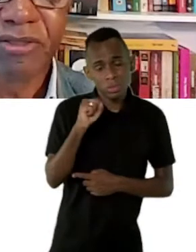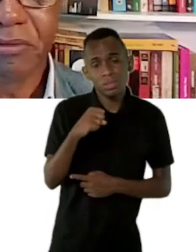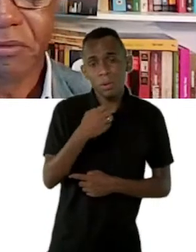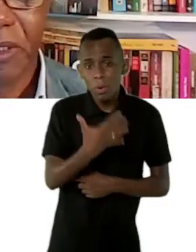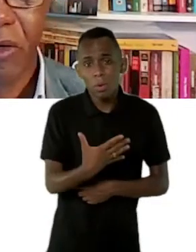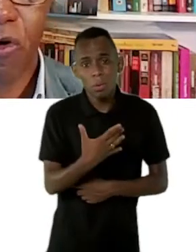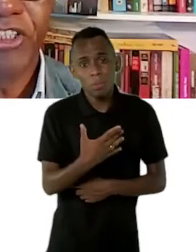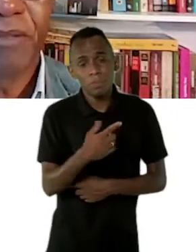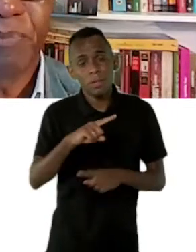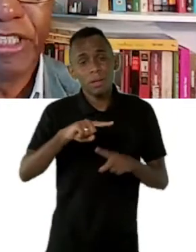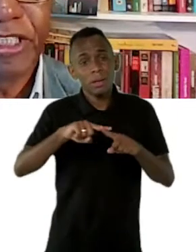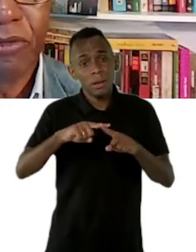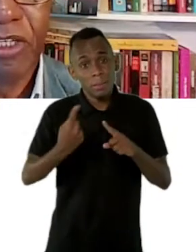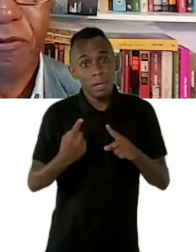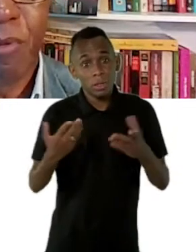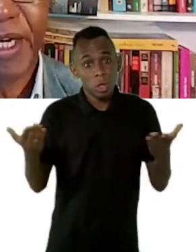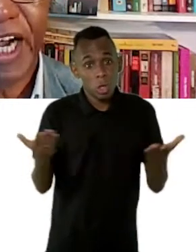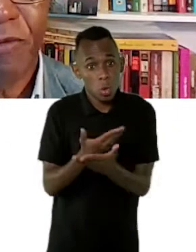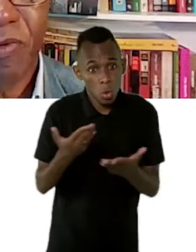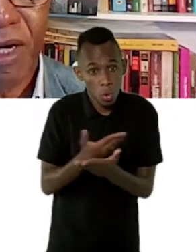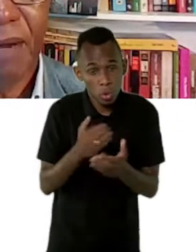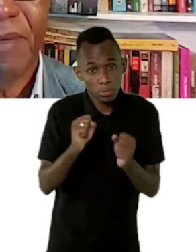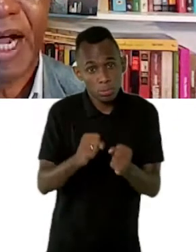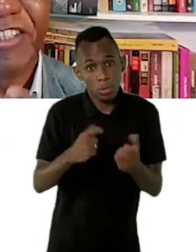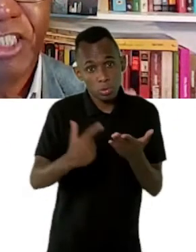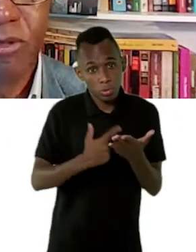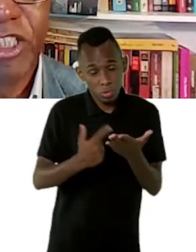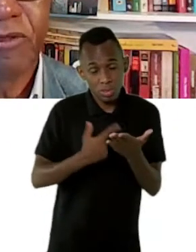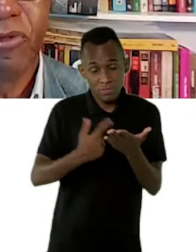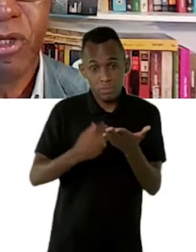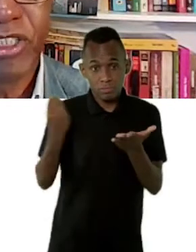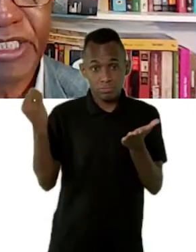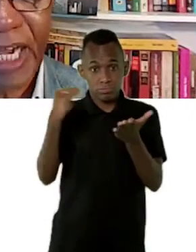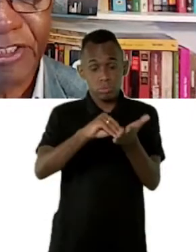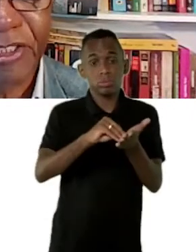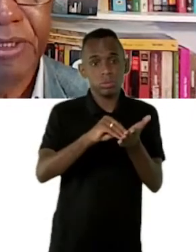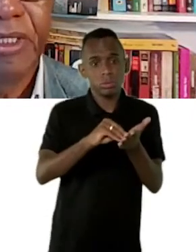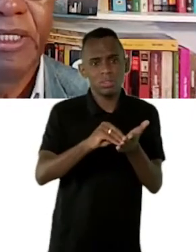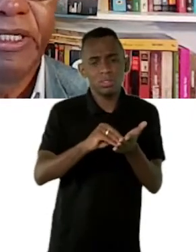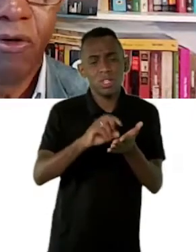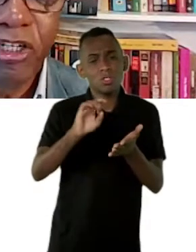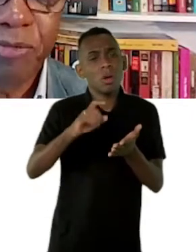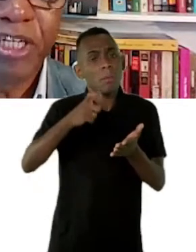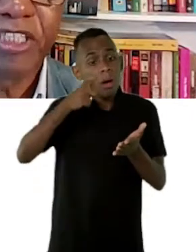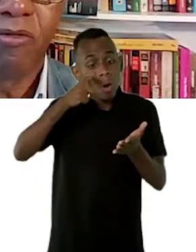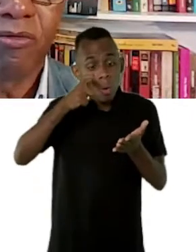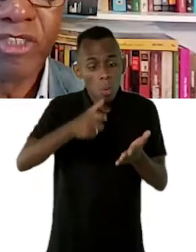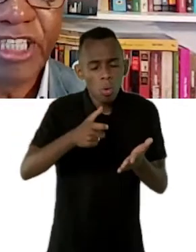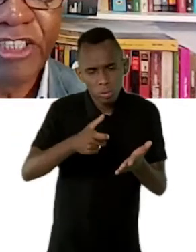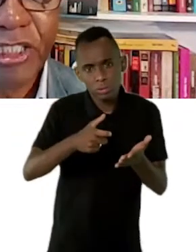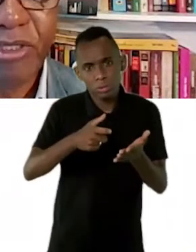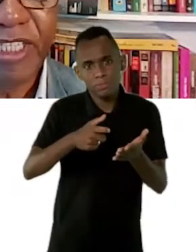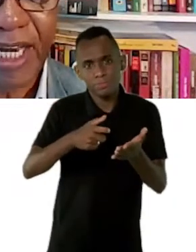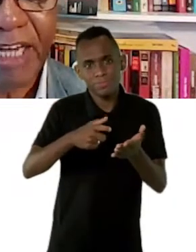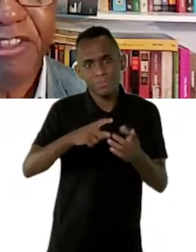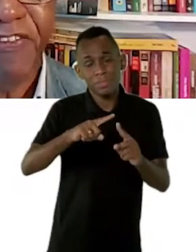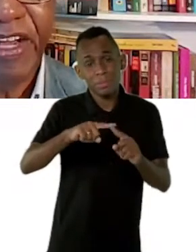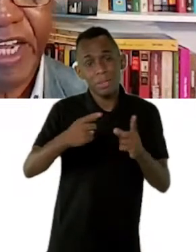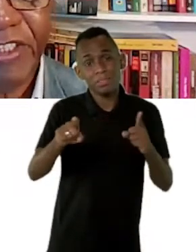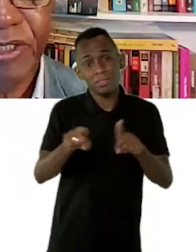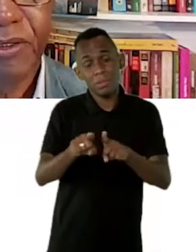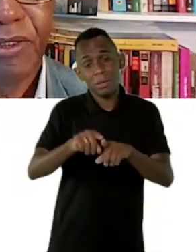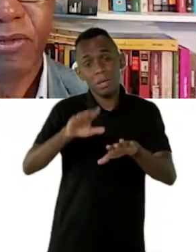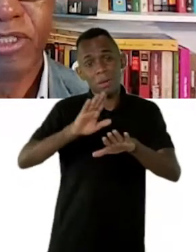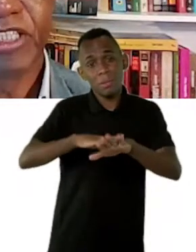Né? Talvez hoje pode ser um livro publicado a título de curiosidade. E hoje pode ter um sentido